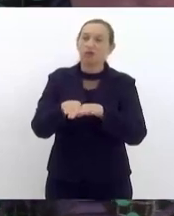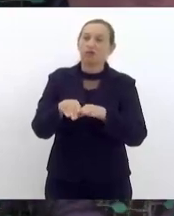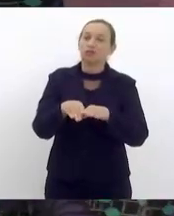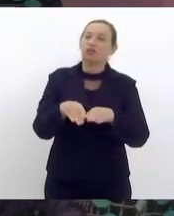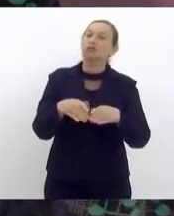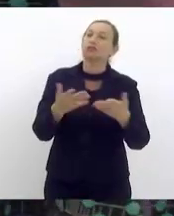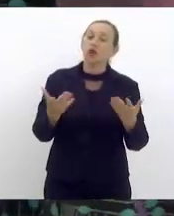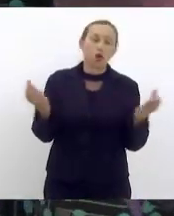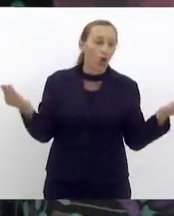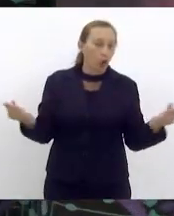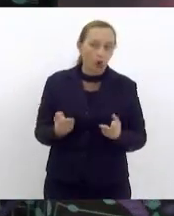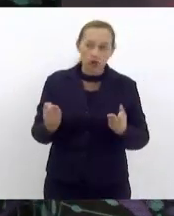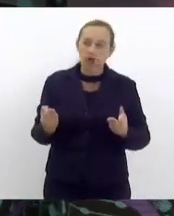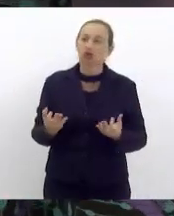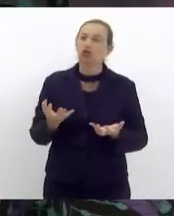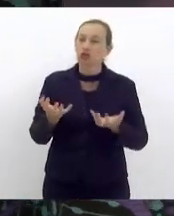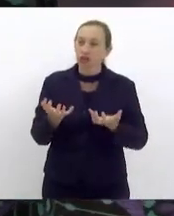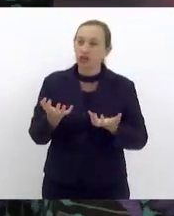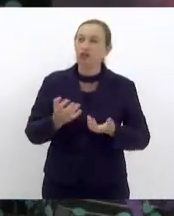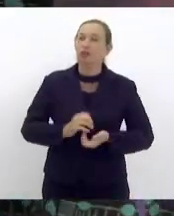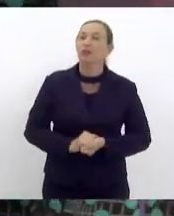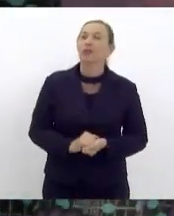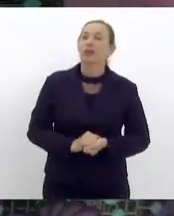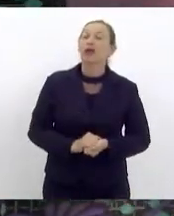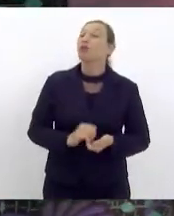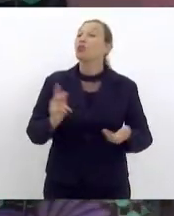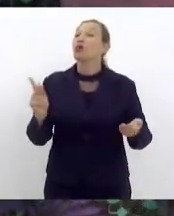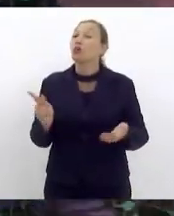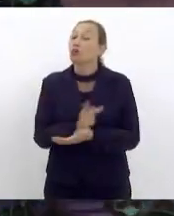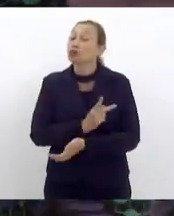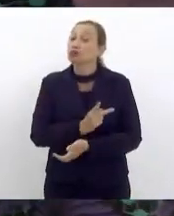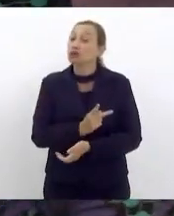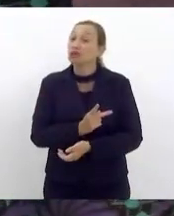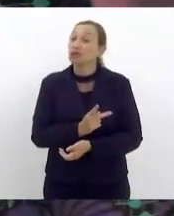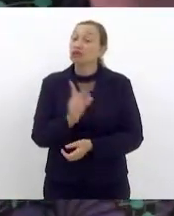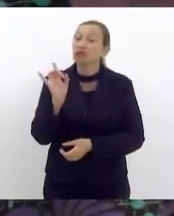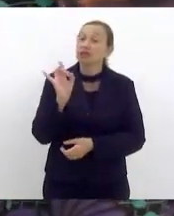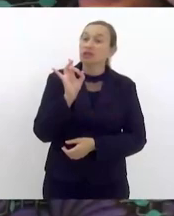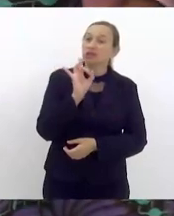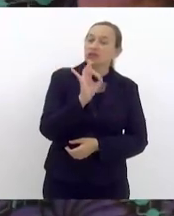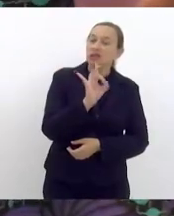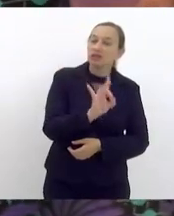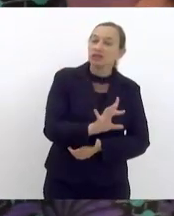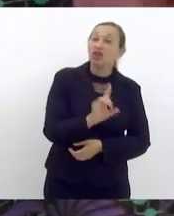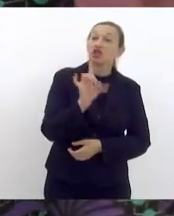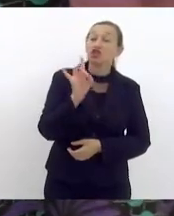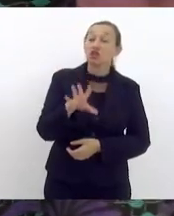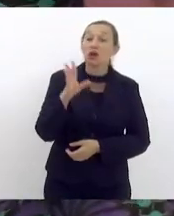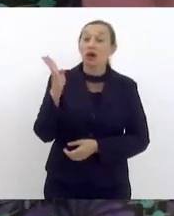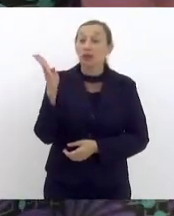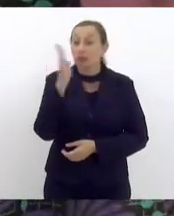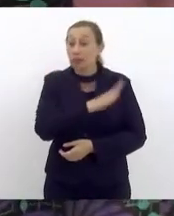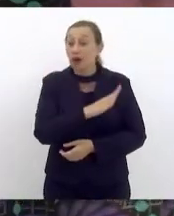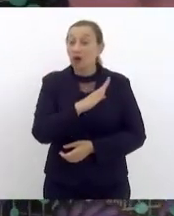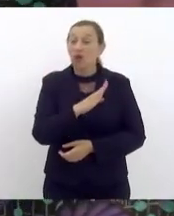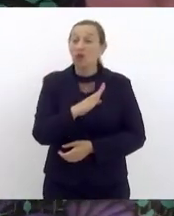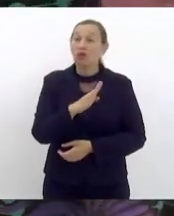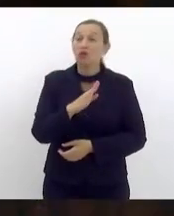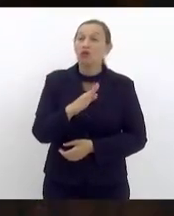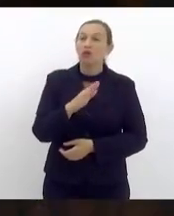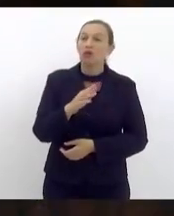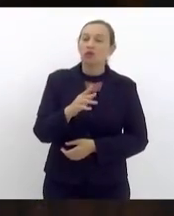ótimo é o que nós esperamos Olha o que acontece é que nessas últimas só é mal sabe porque o carioca